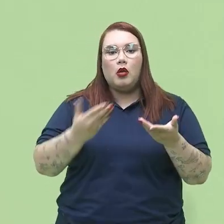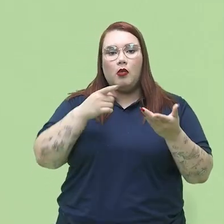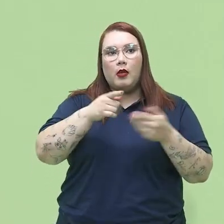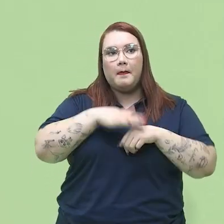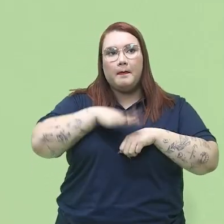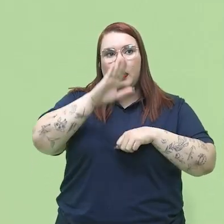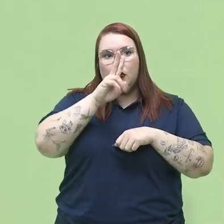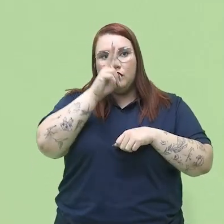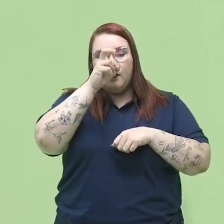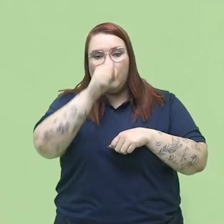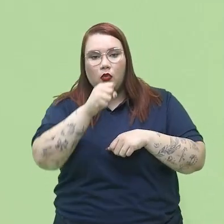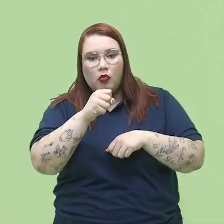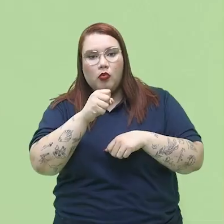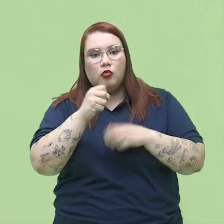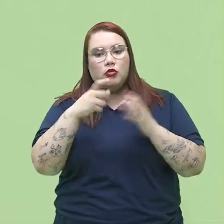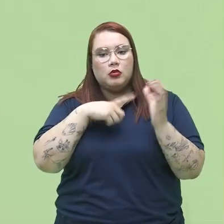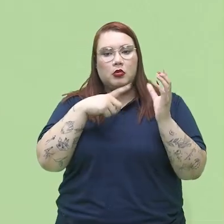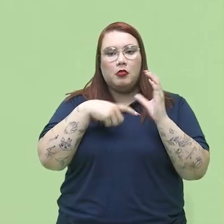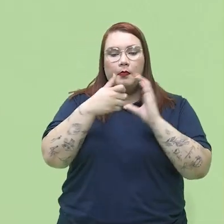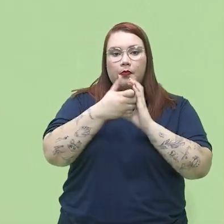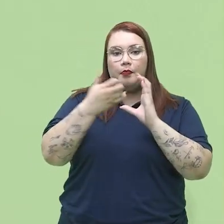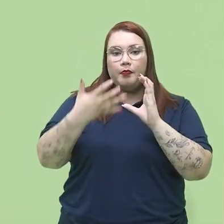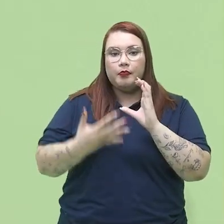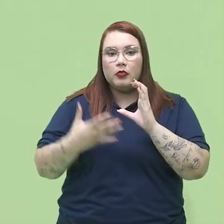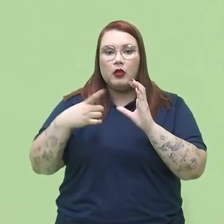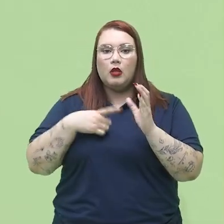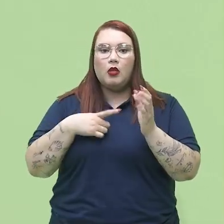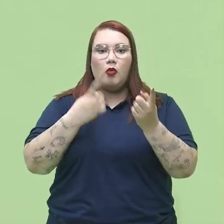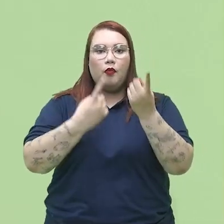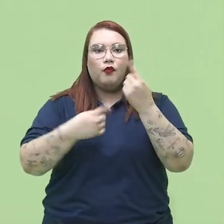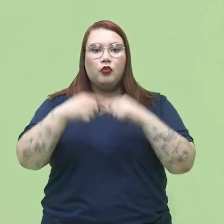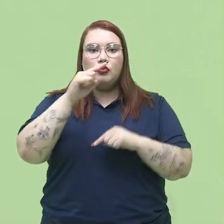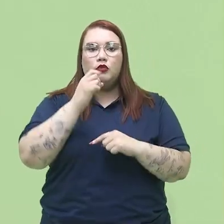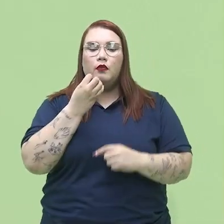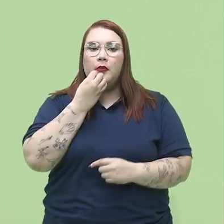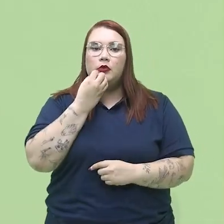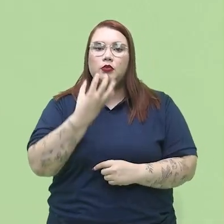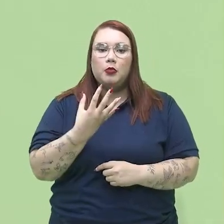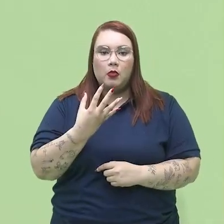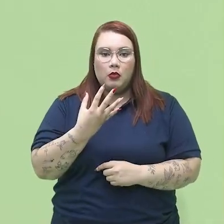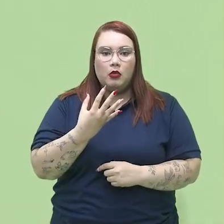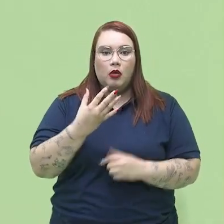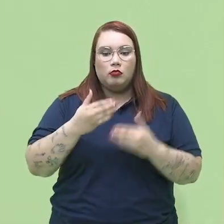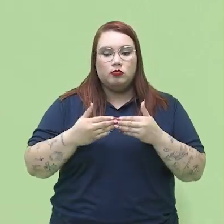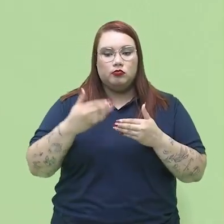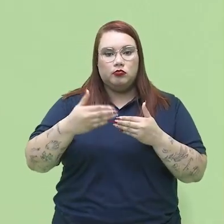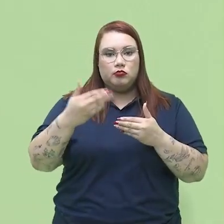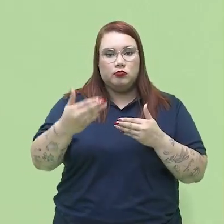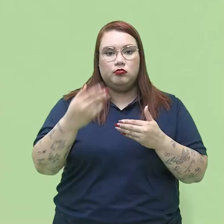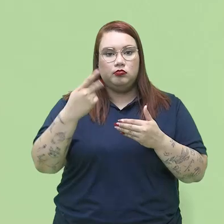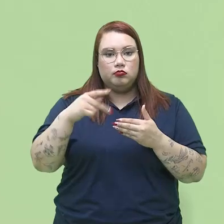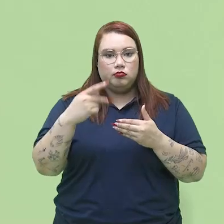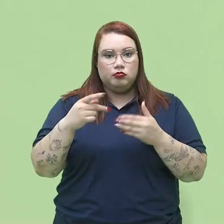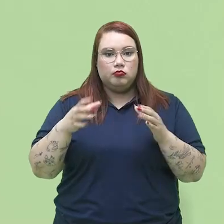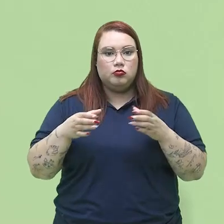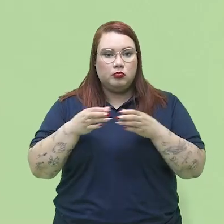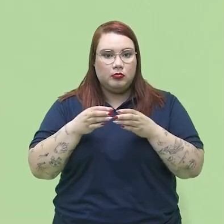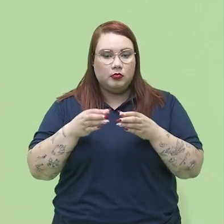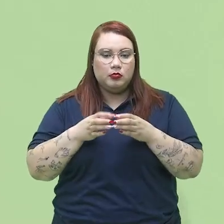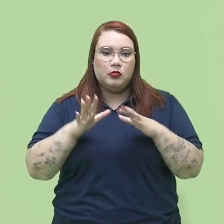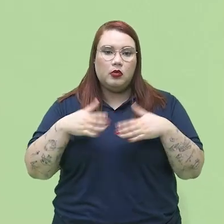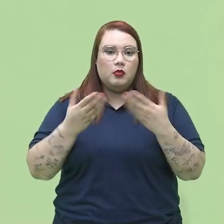uma característica que poderia ser evolutivamente favorável e passada para os seus ancestrais. Isso aí,